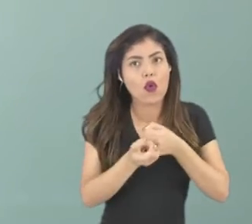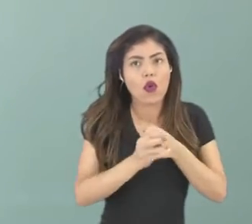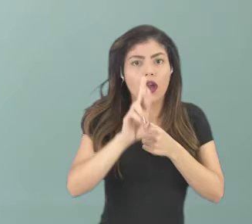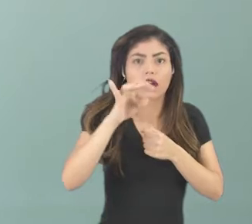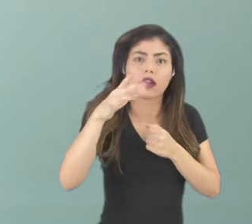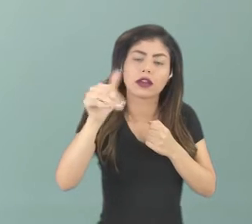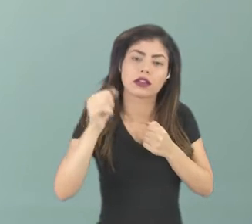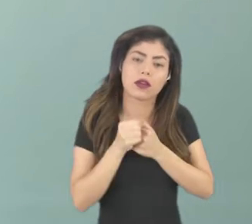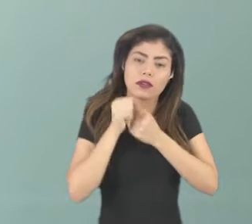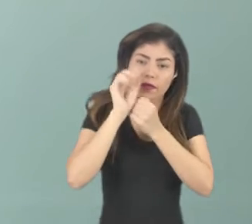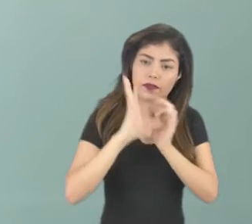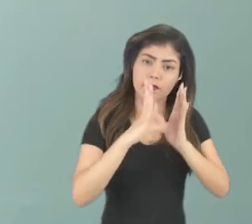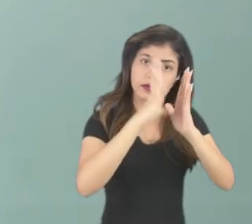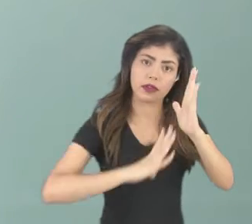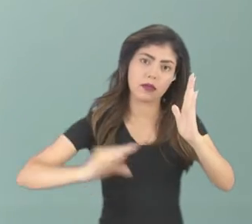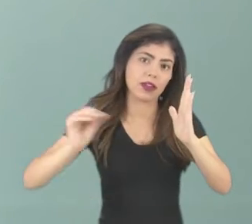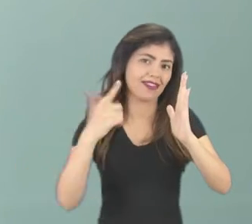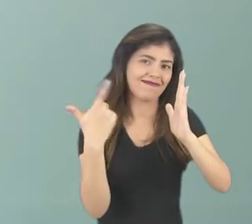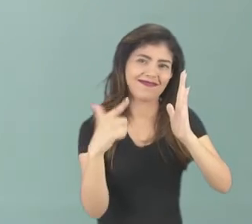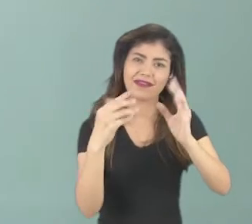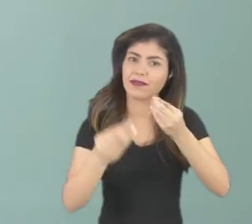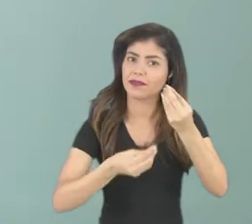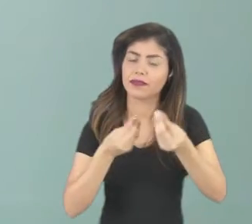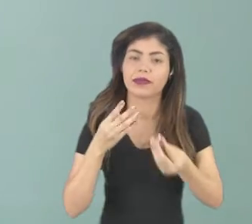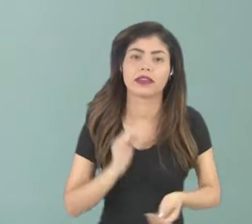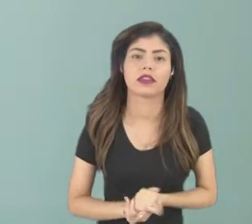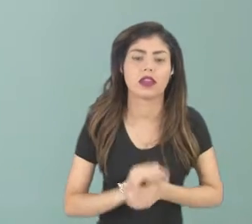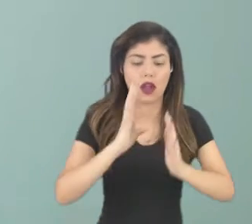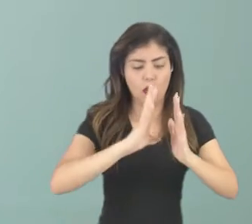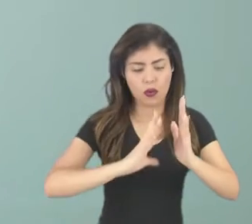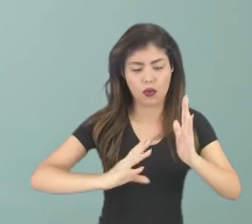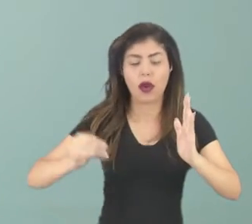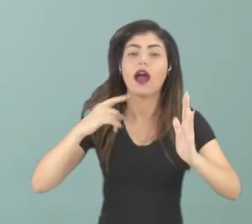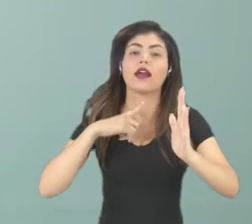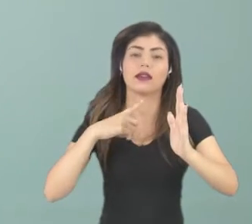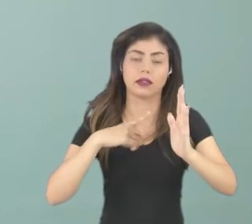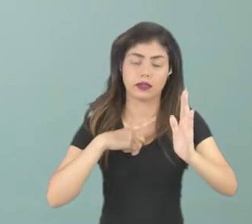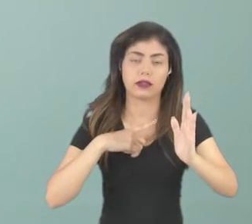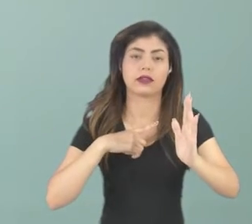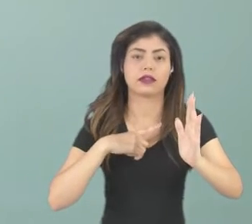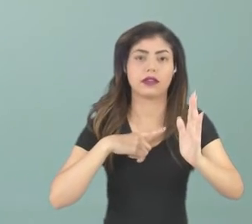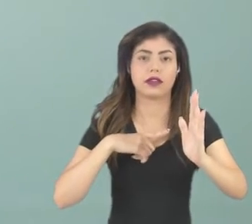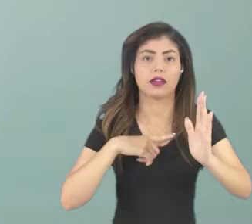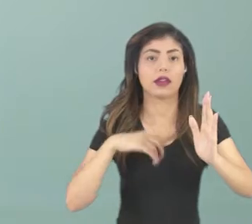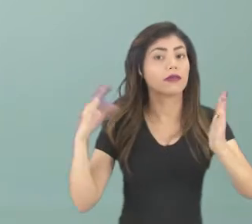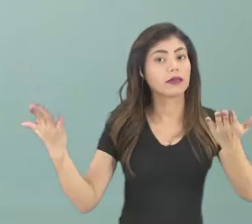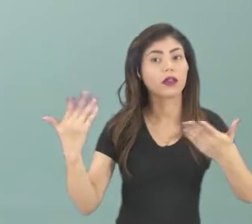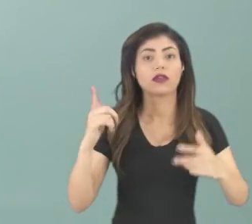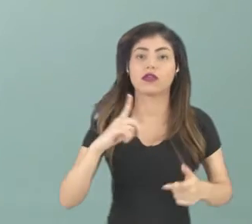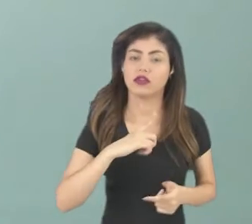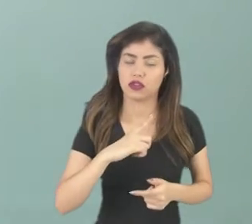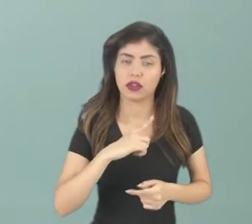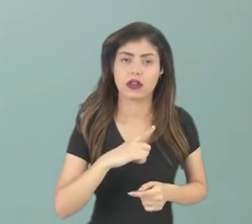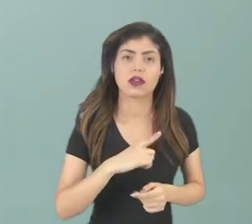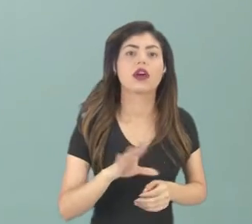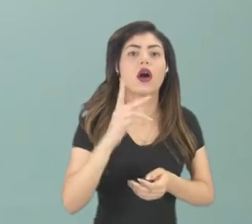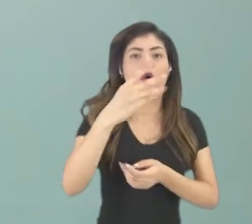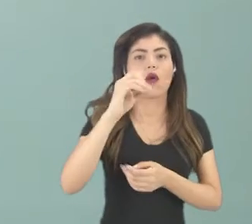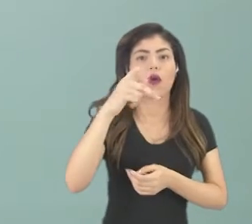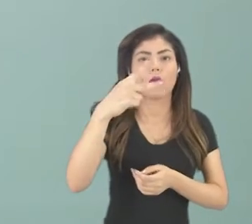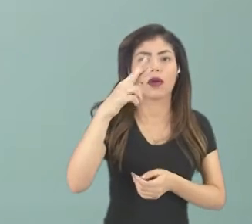toda a radiação e não emite só que observou que a azia a emissão dessas radiação desta radiação Então tinha um comportamento